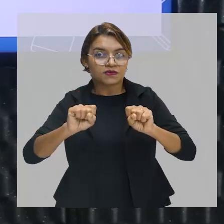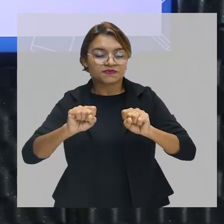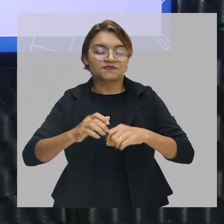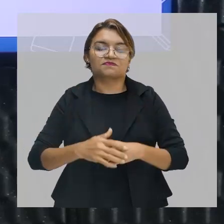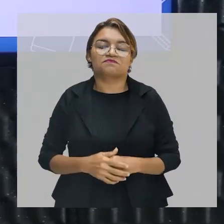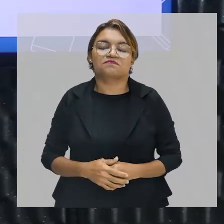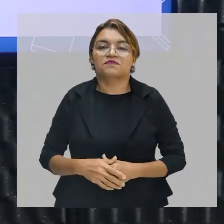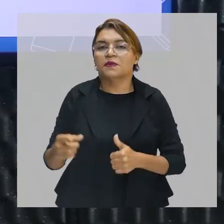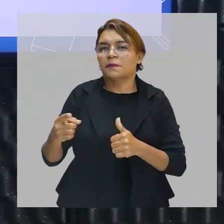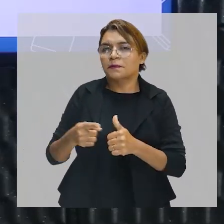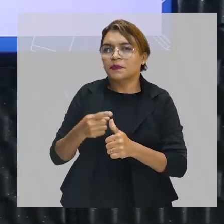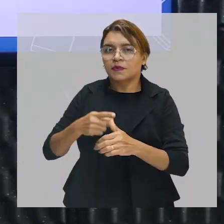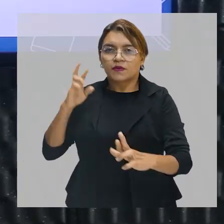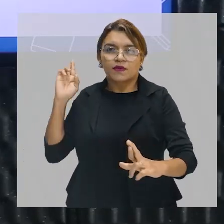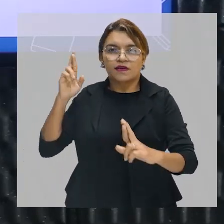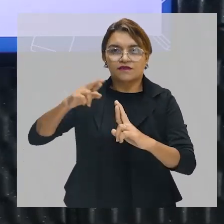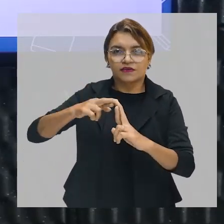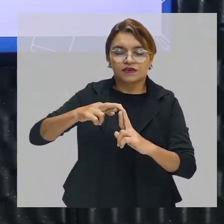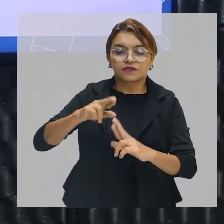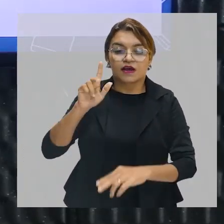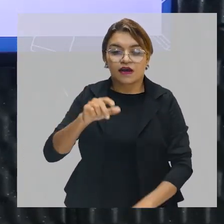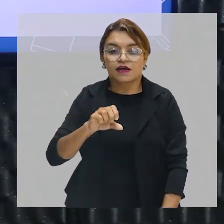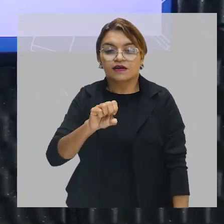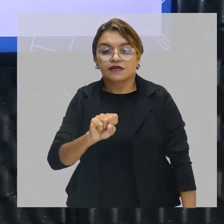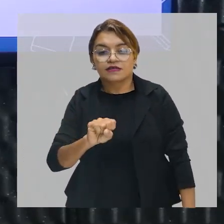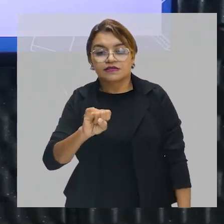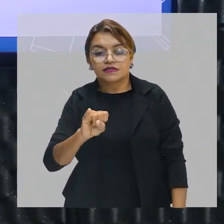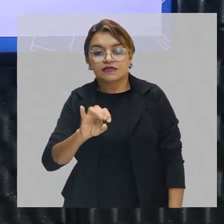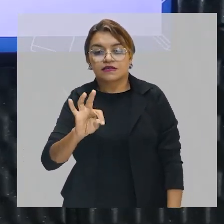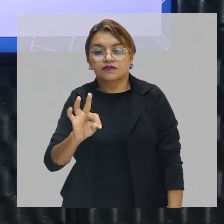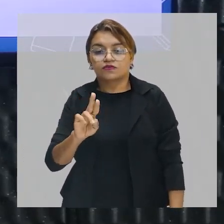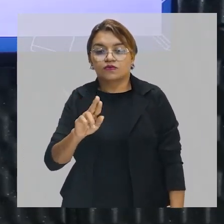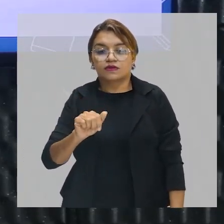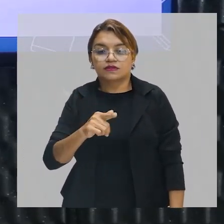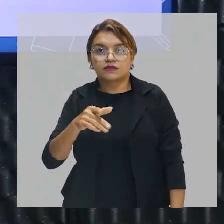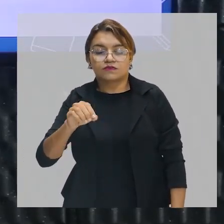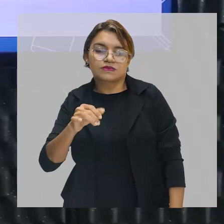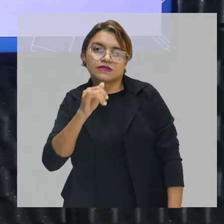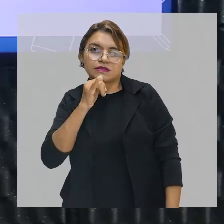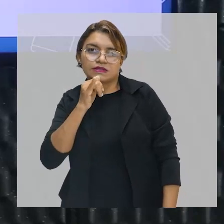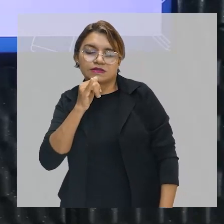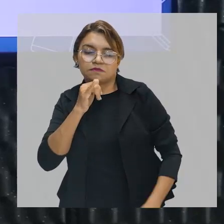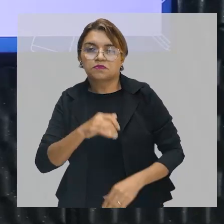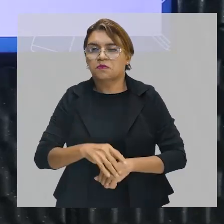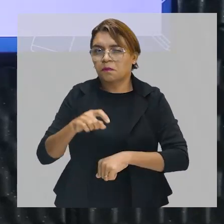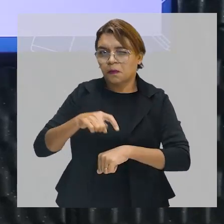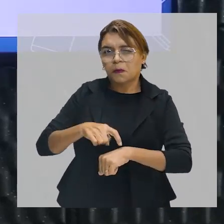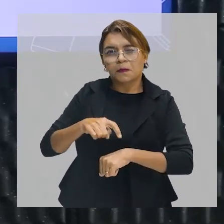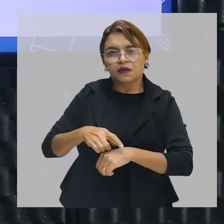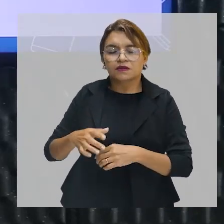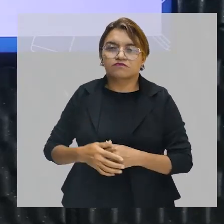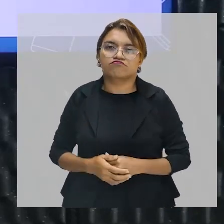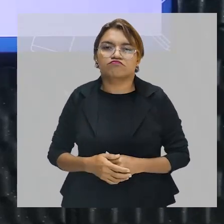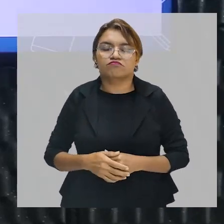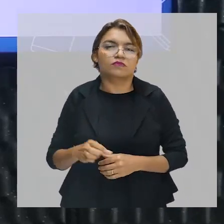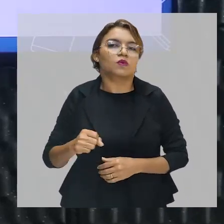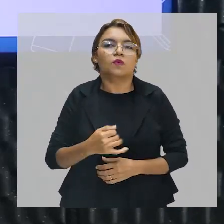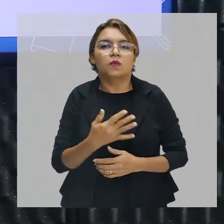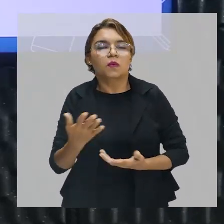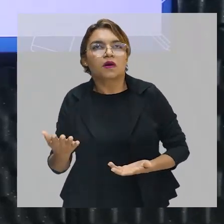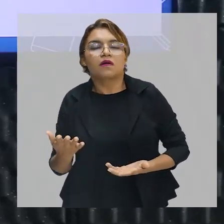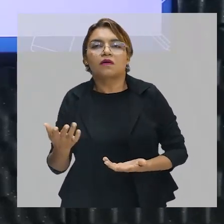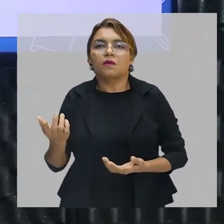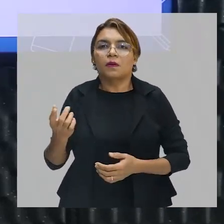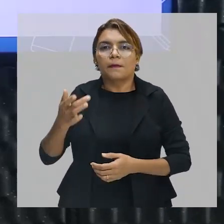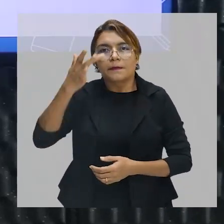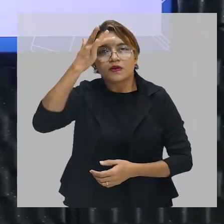Então, o primeiro referente, o situacional, está relacionado à situação. Né? Quais são os envolvidos